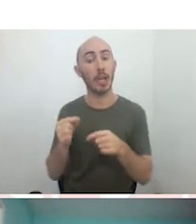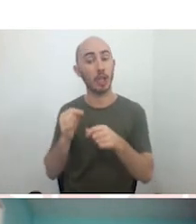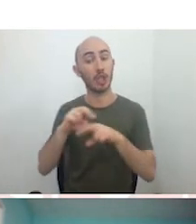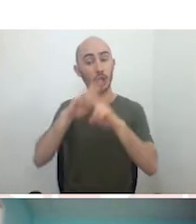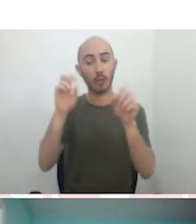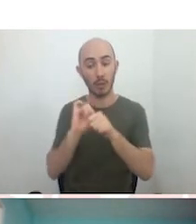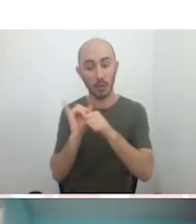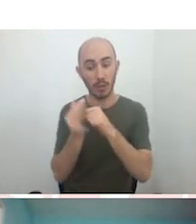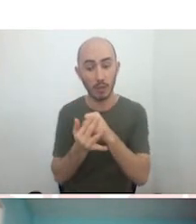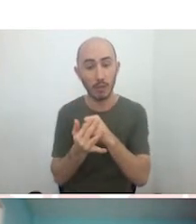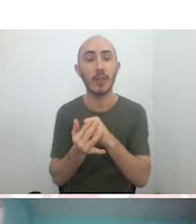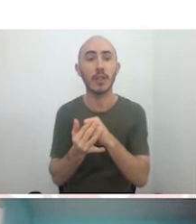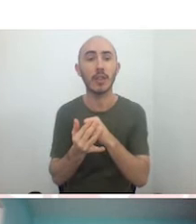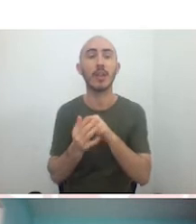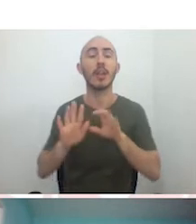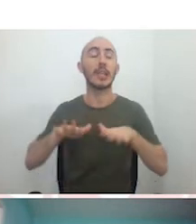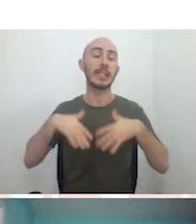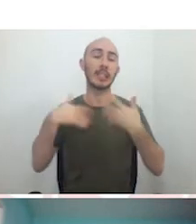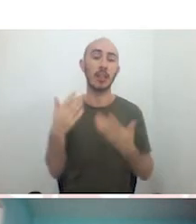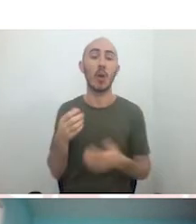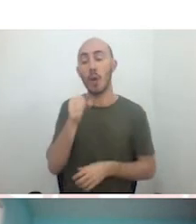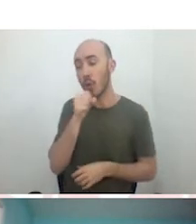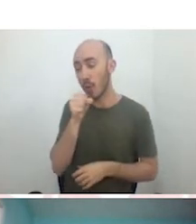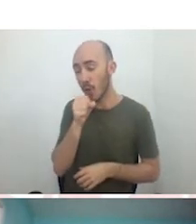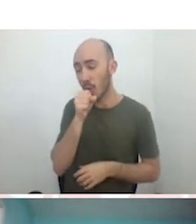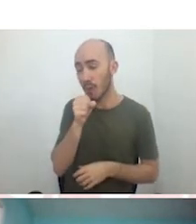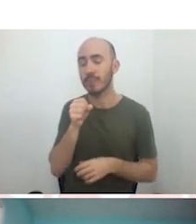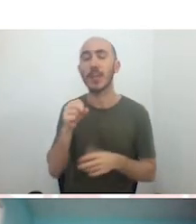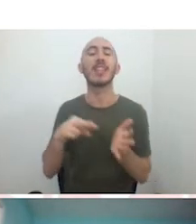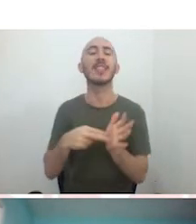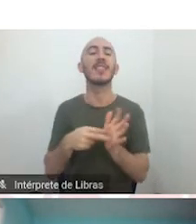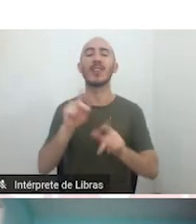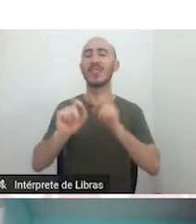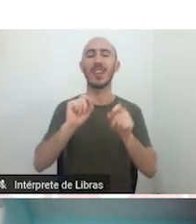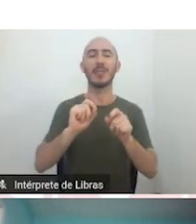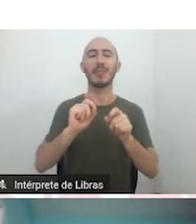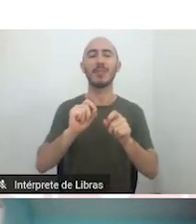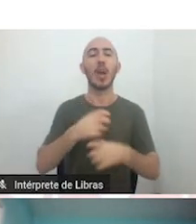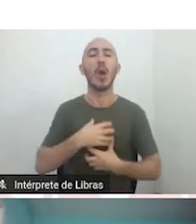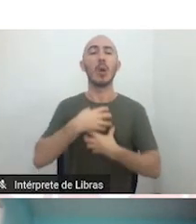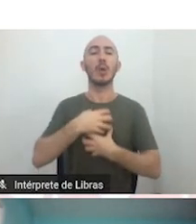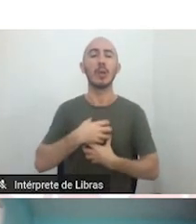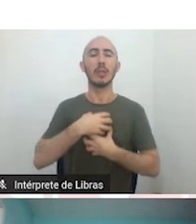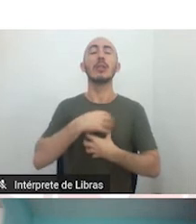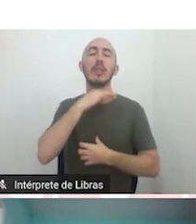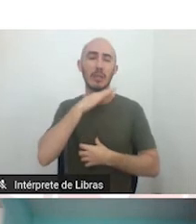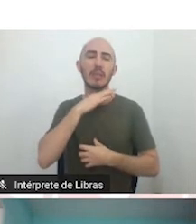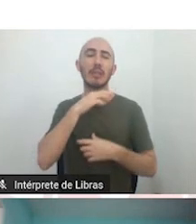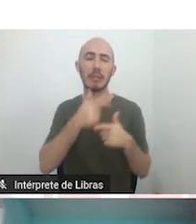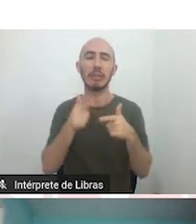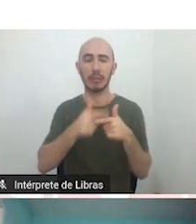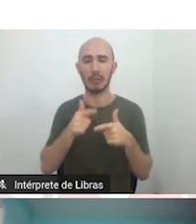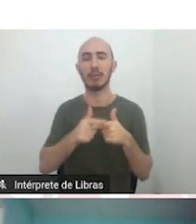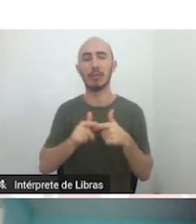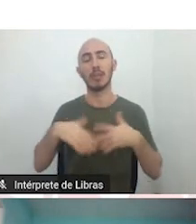COVID-19, tosse é sintoma de infecção pulmonar de pneumonia, seja ela leve, moderada ou grave. Então, os pacientes